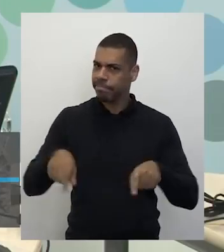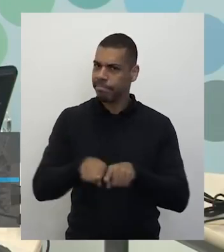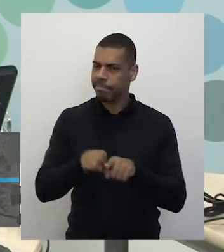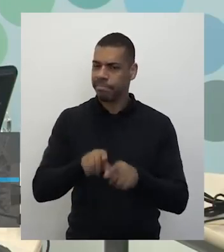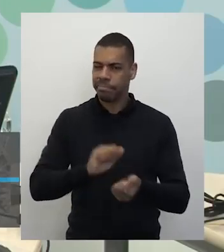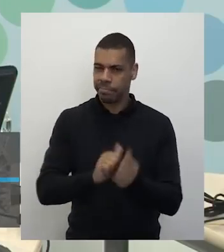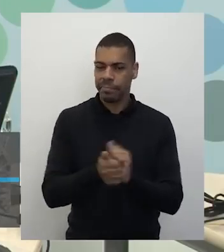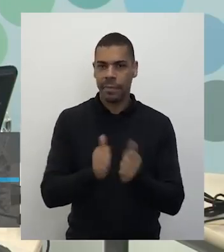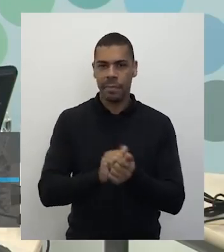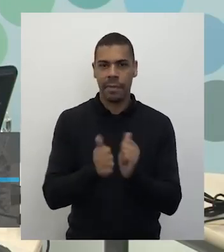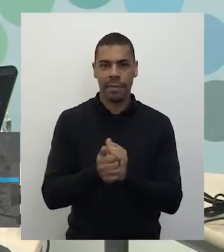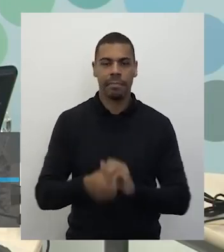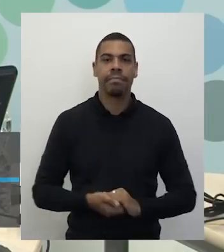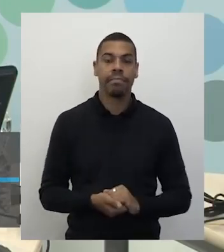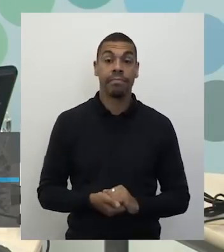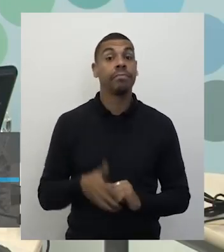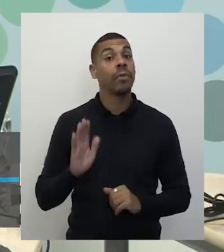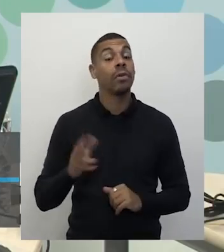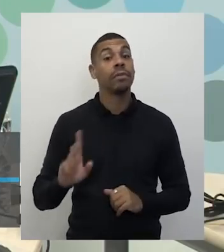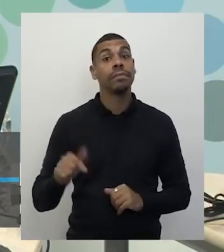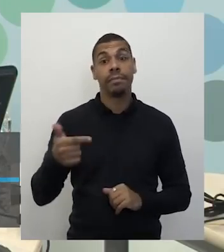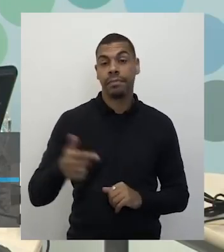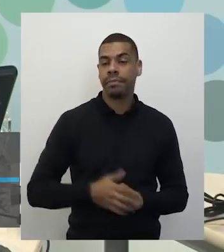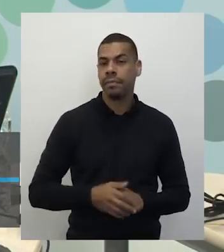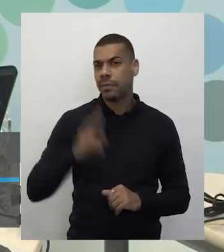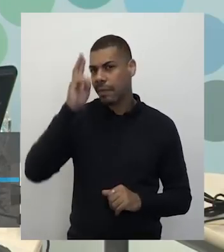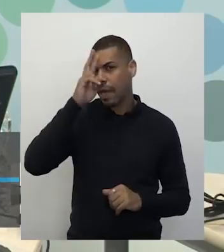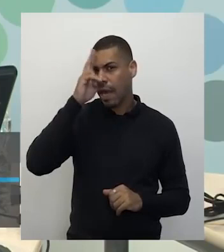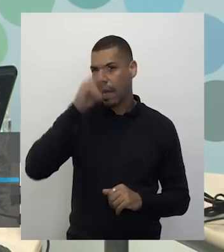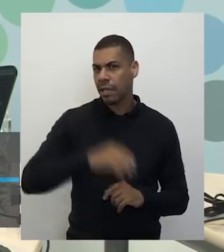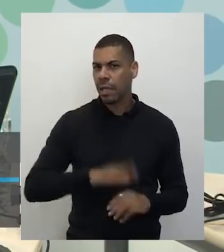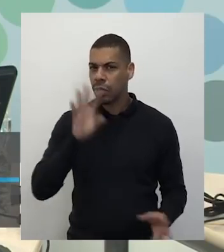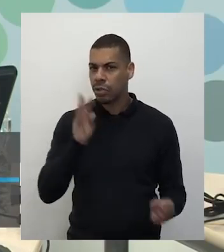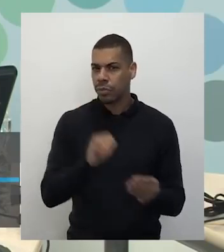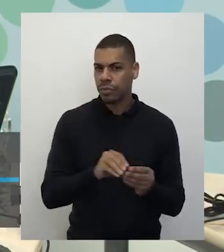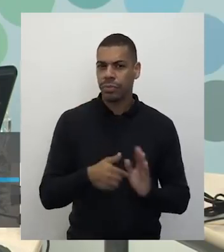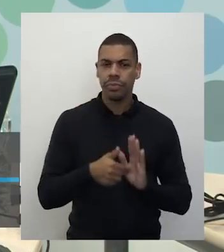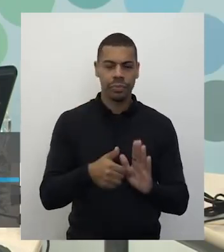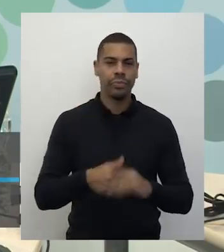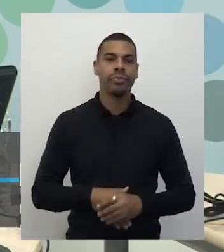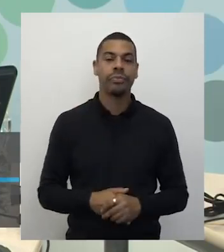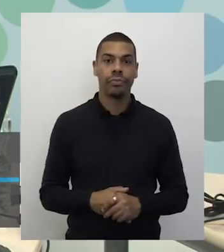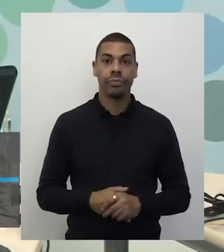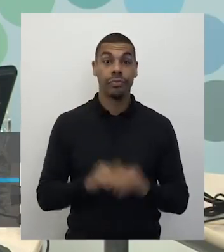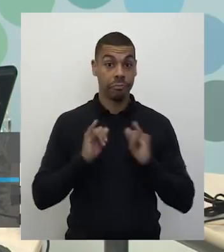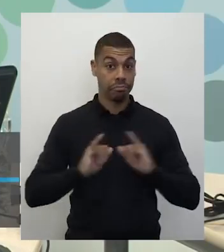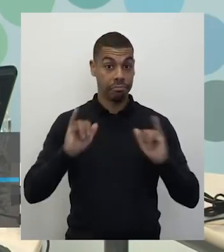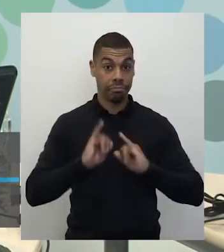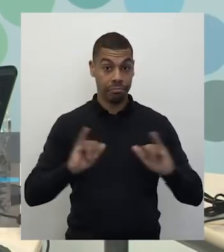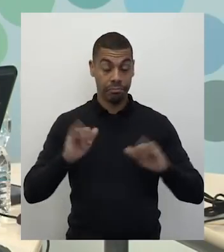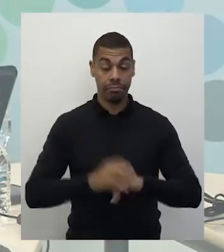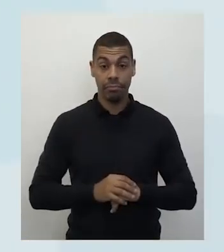associação, ok? Seguinte agora, vocês lembram aí do sorvezu? A gente já trabalhou esse anúncio publicitário. Se